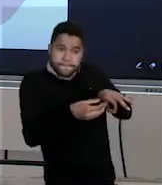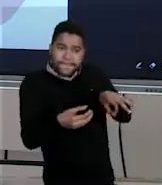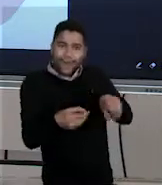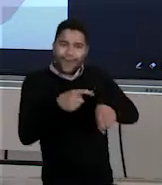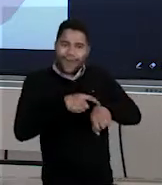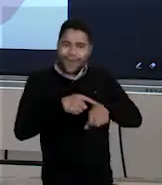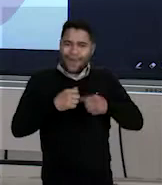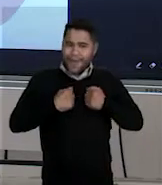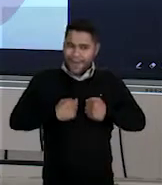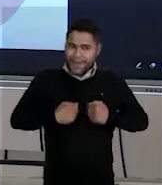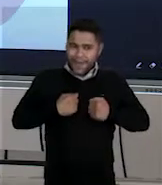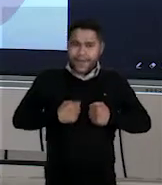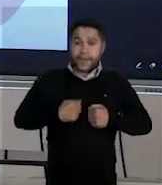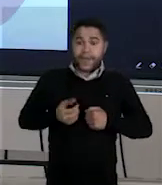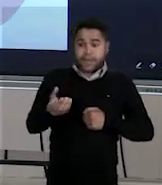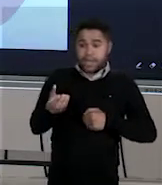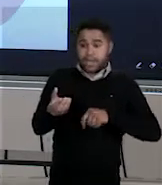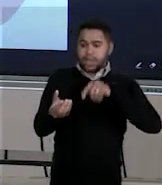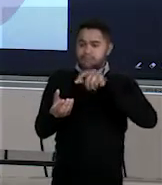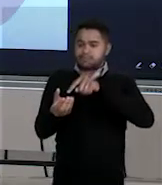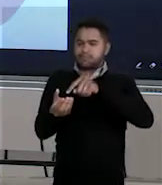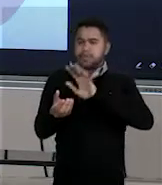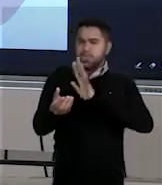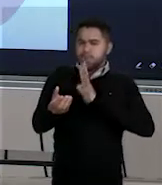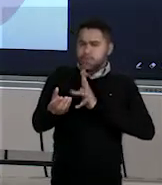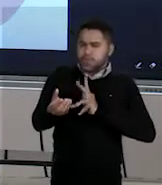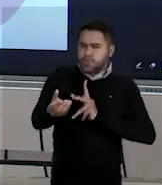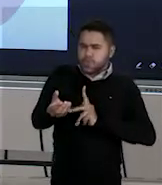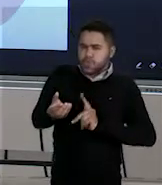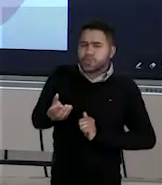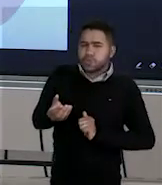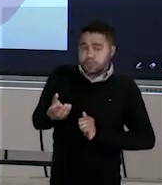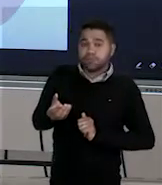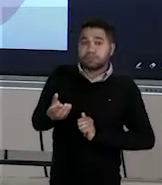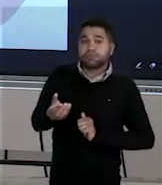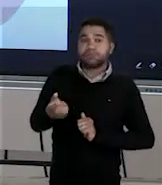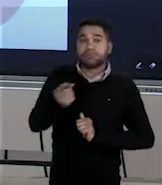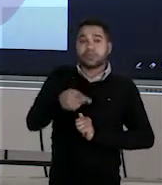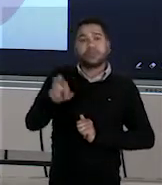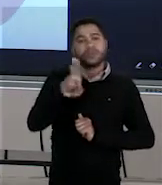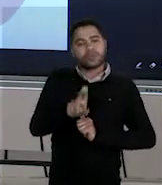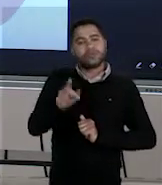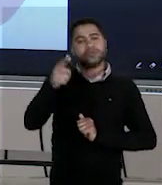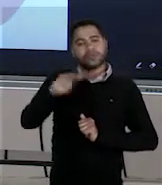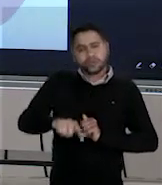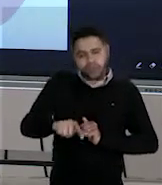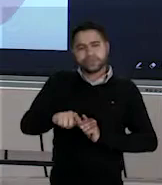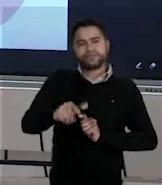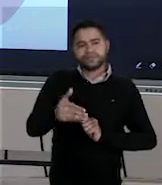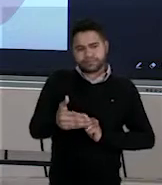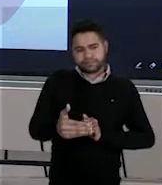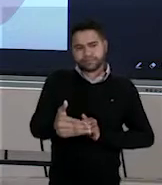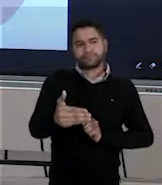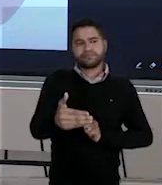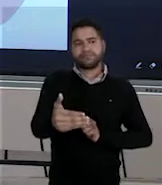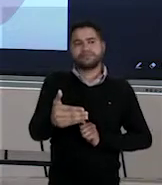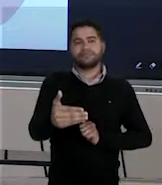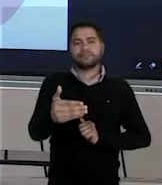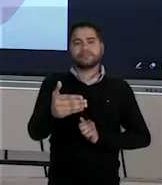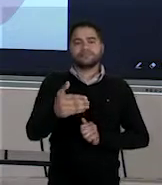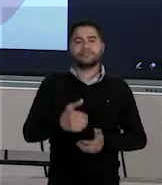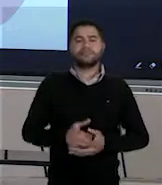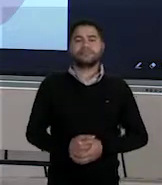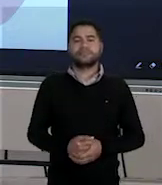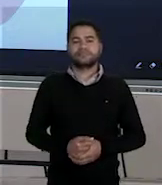banho e você higieniza ele ali do banho, lava bem direitinho para você utilizar depois, né? No outro